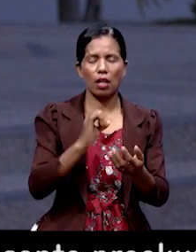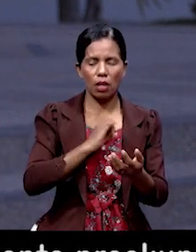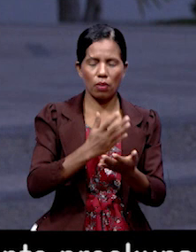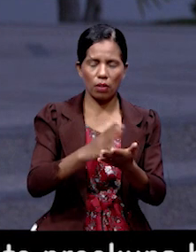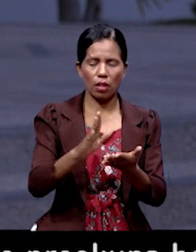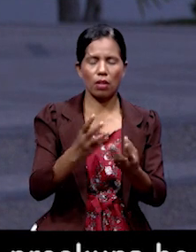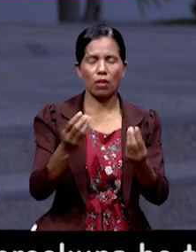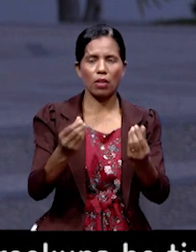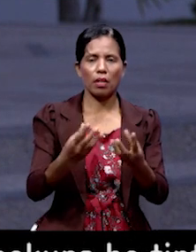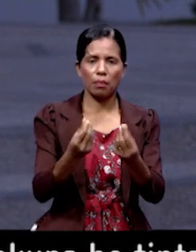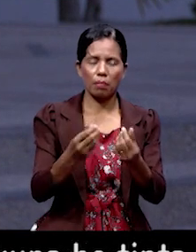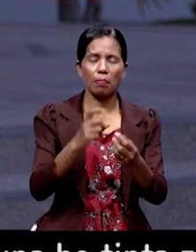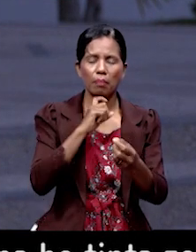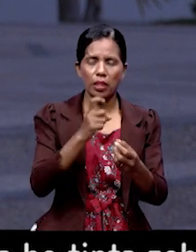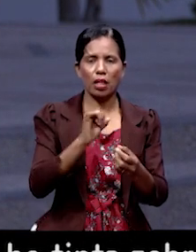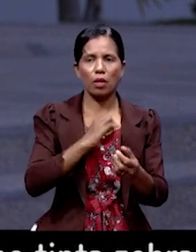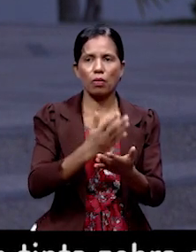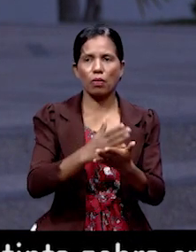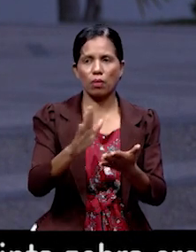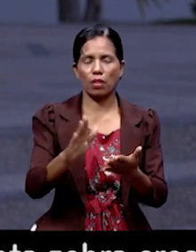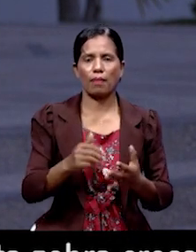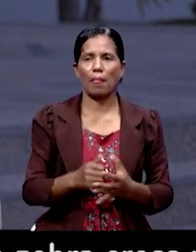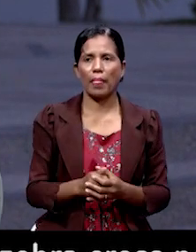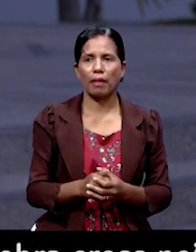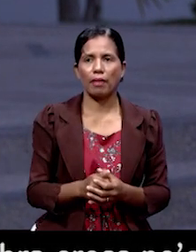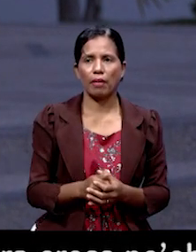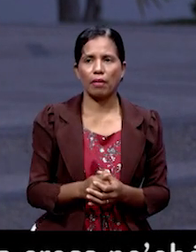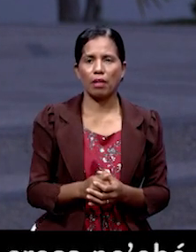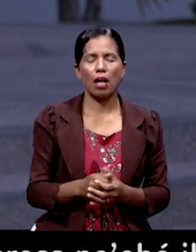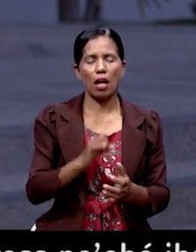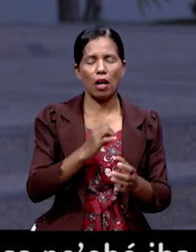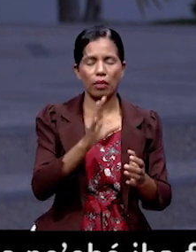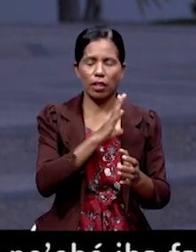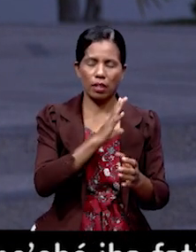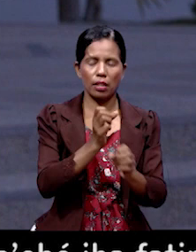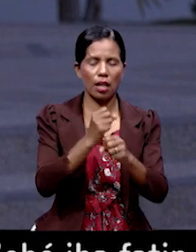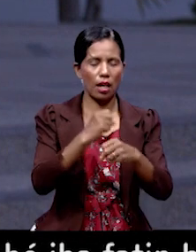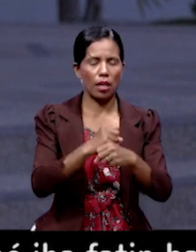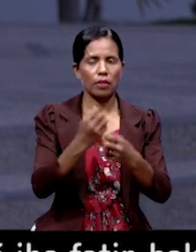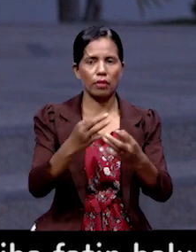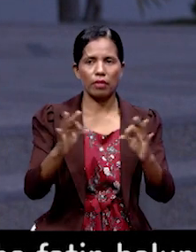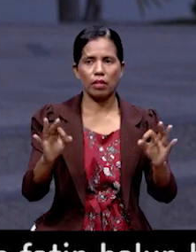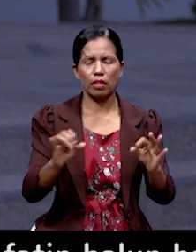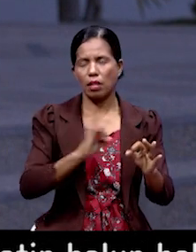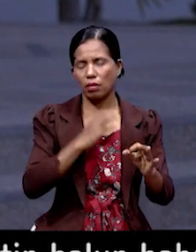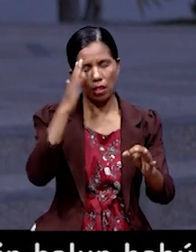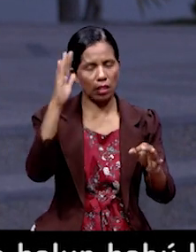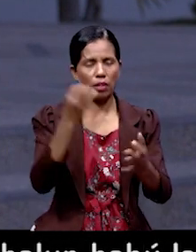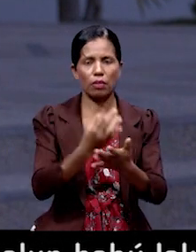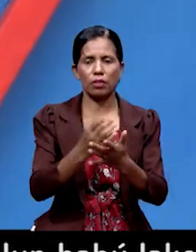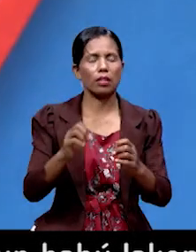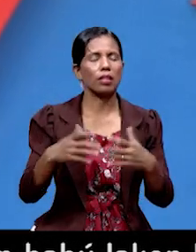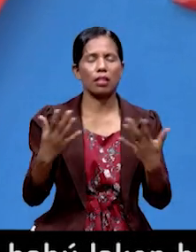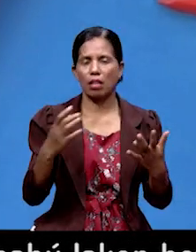hola hola besi hau hola hau hindit ni ke to hutu ne be hau latin tu ira ngosen asai bane hau latin